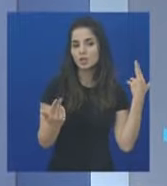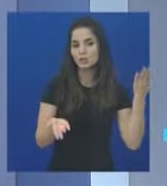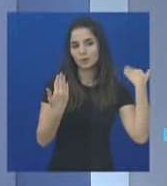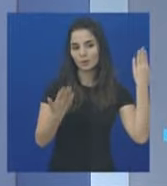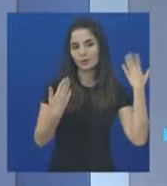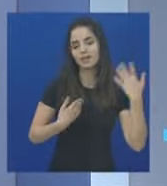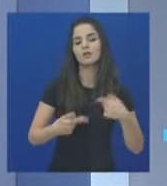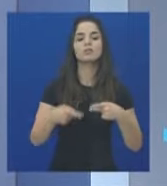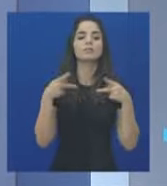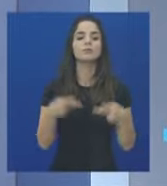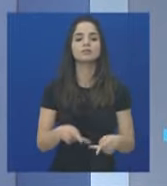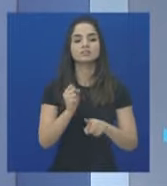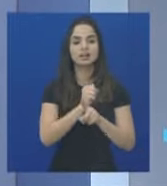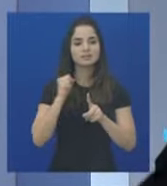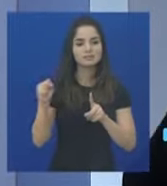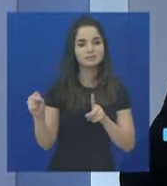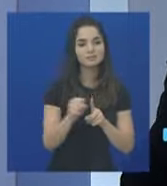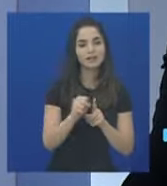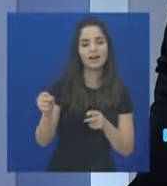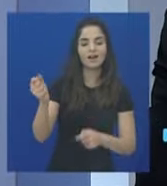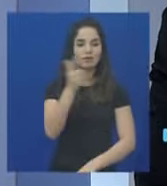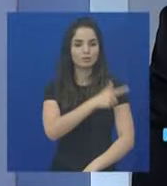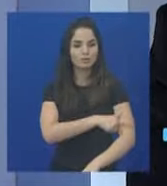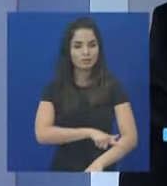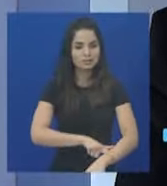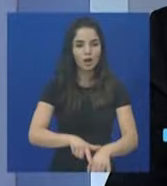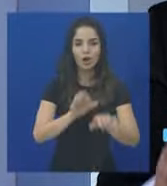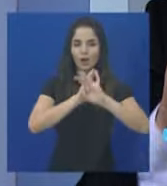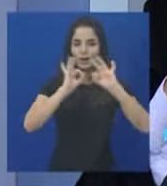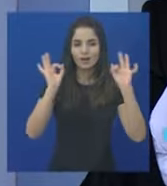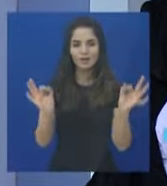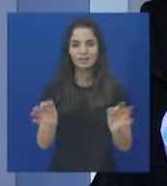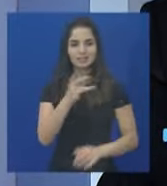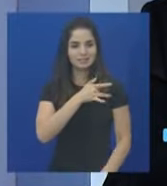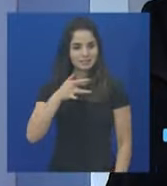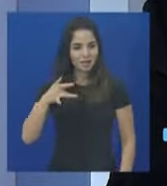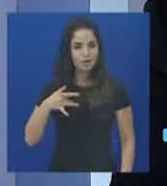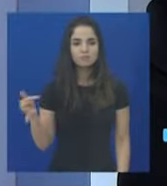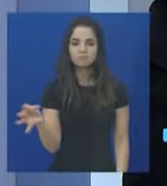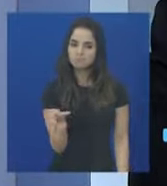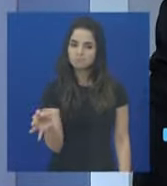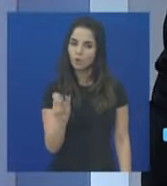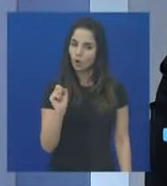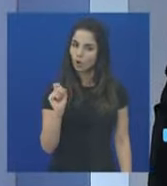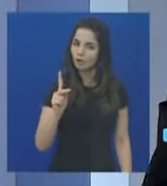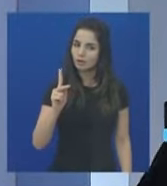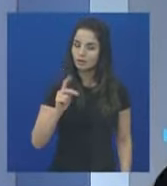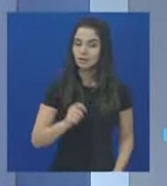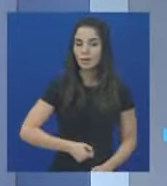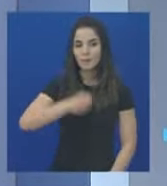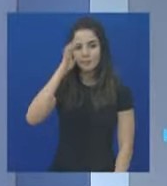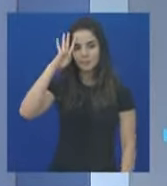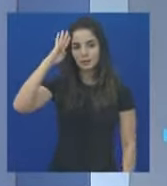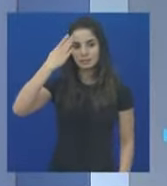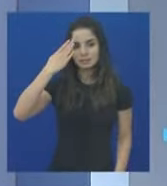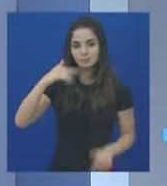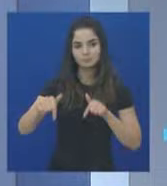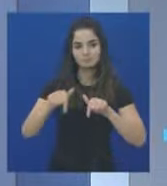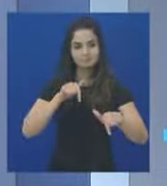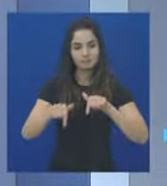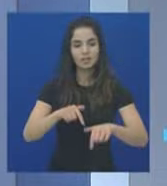sociais, uma educação de excelência, uma saúde funcionando e principalmente geração de empregos.